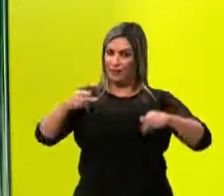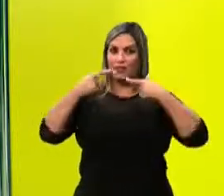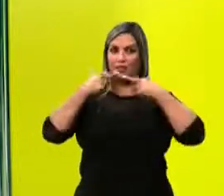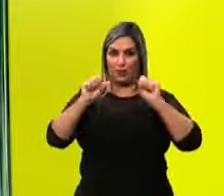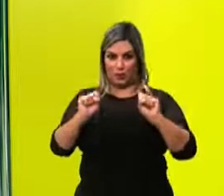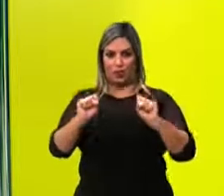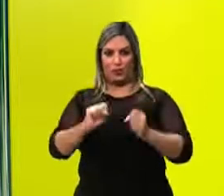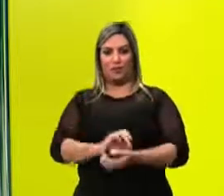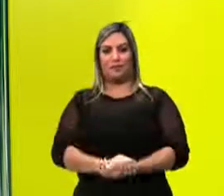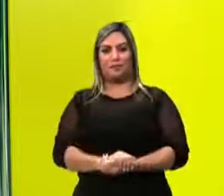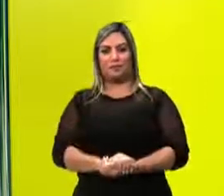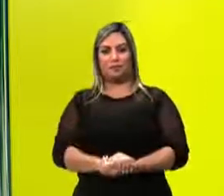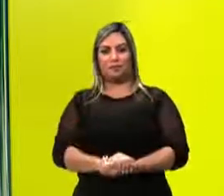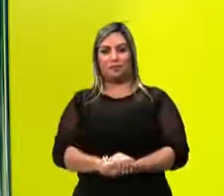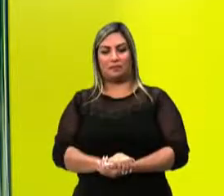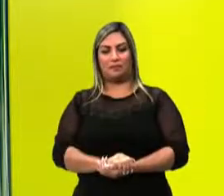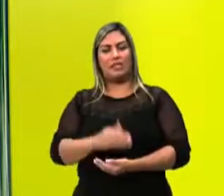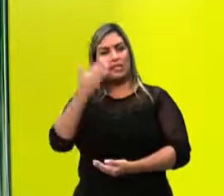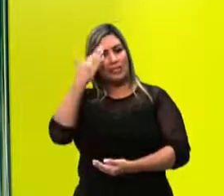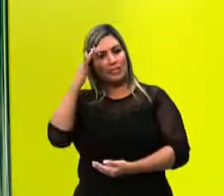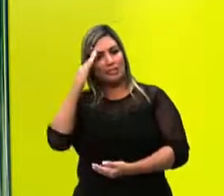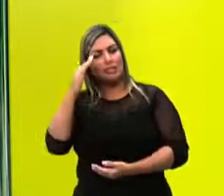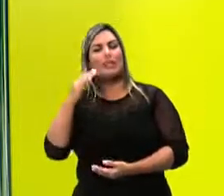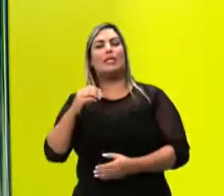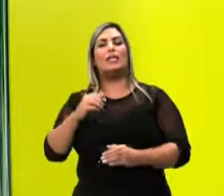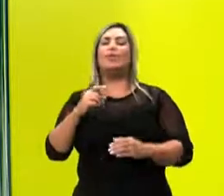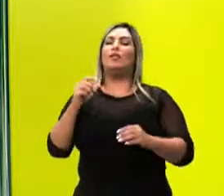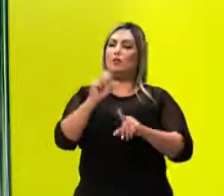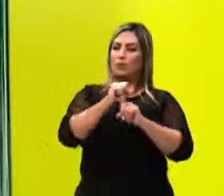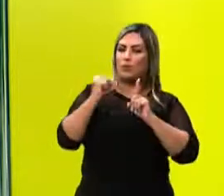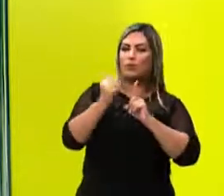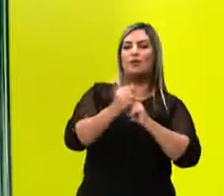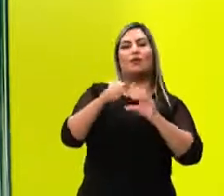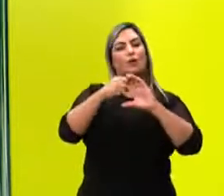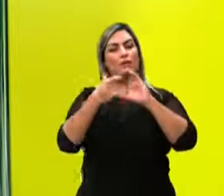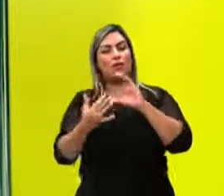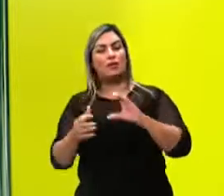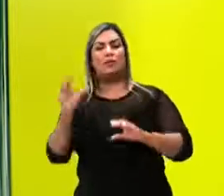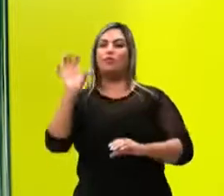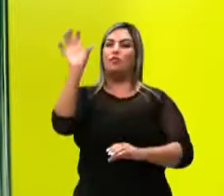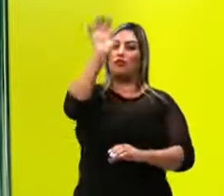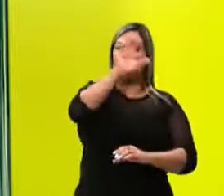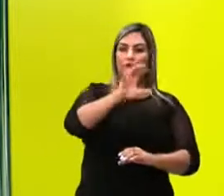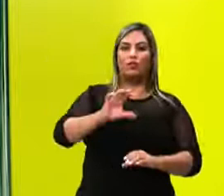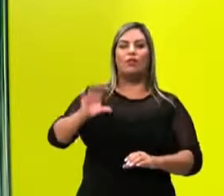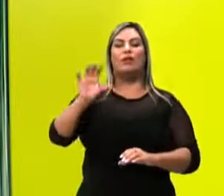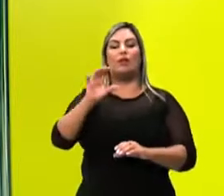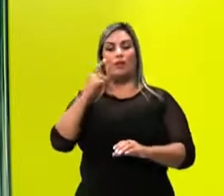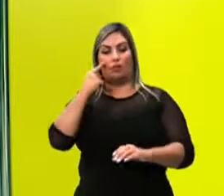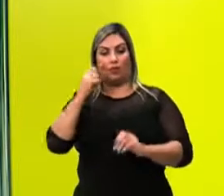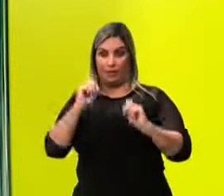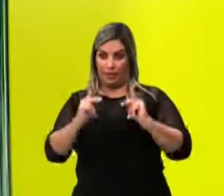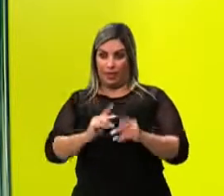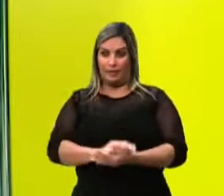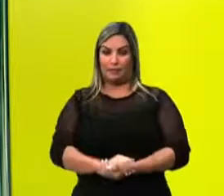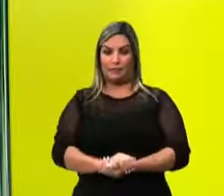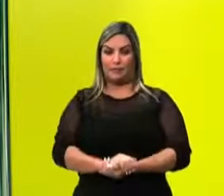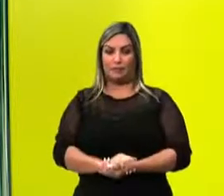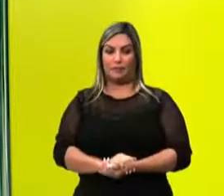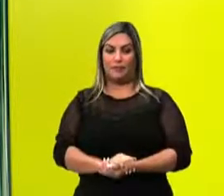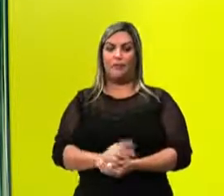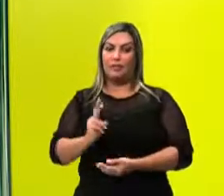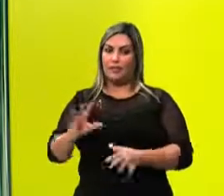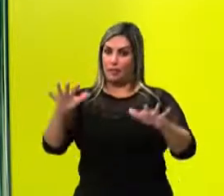variedades linguísticas, tá ok? Entender o caráter social, cultural e regional do uso da língua, tá beleza? Então,